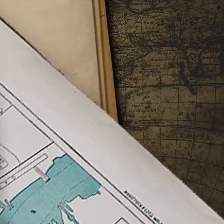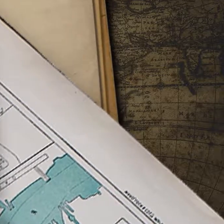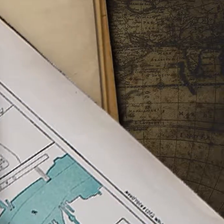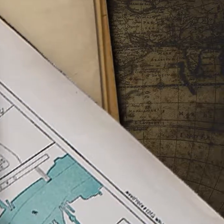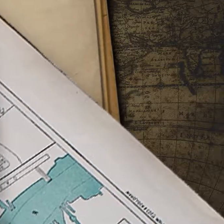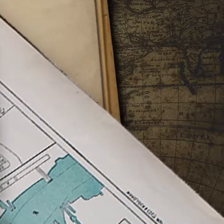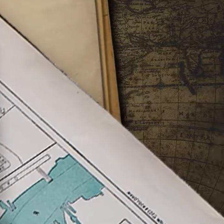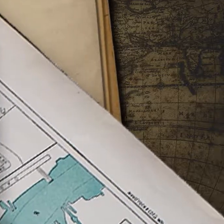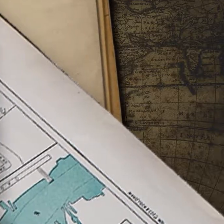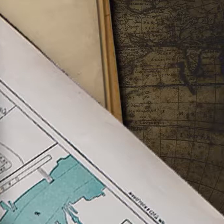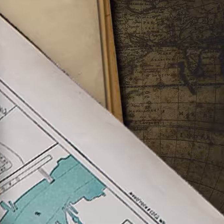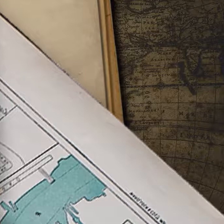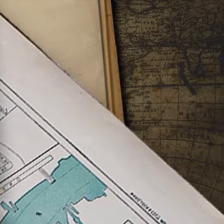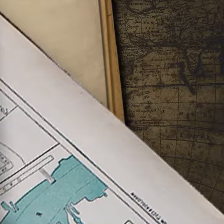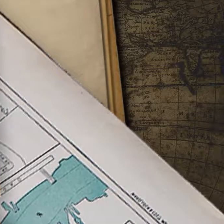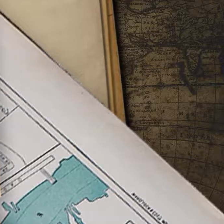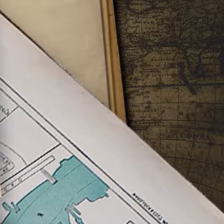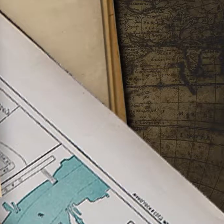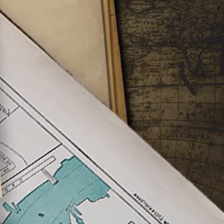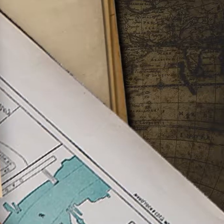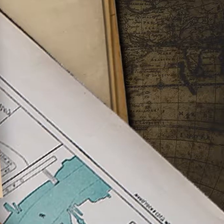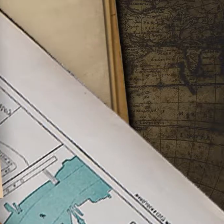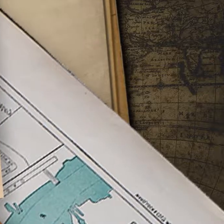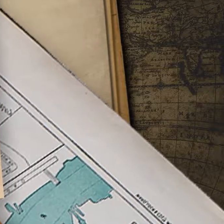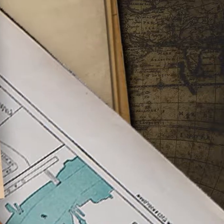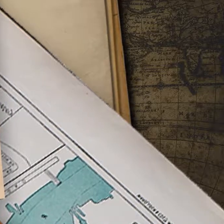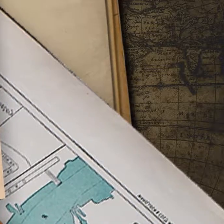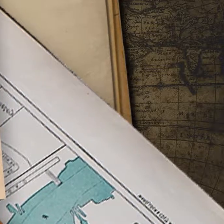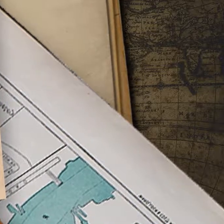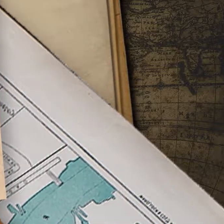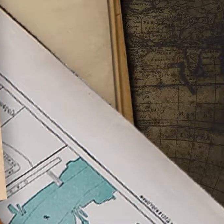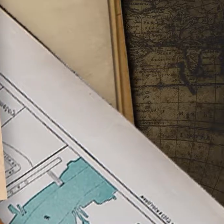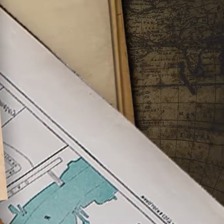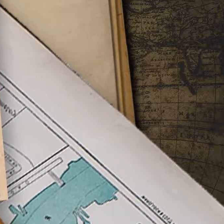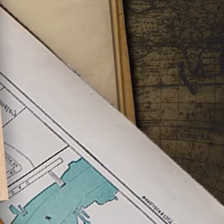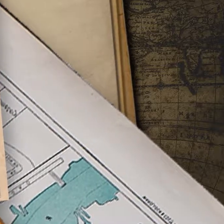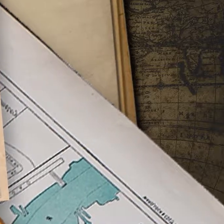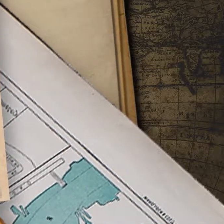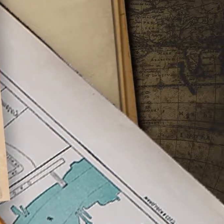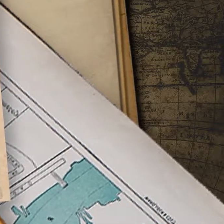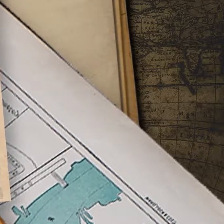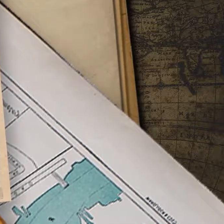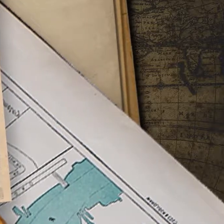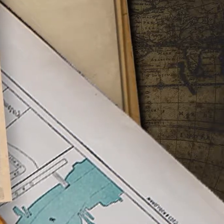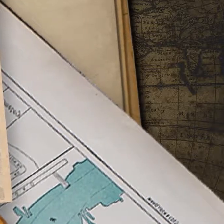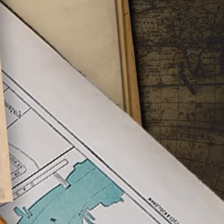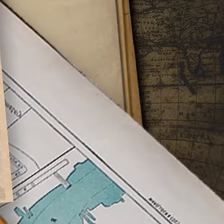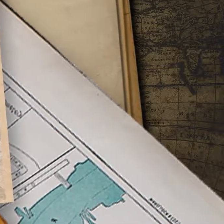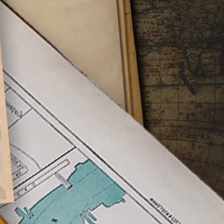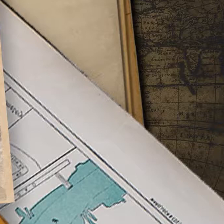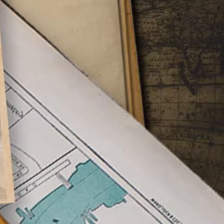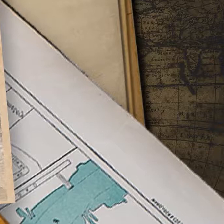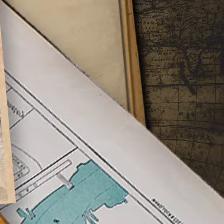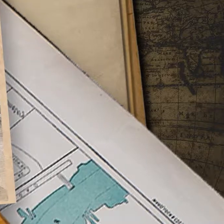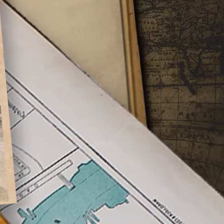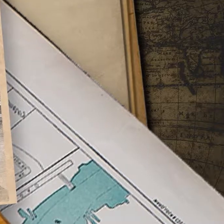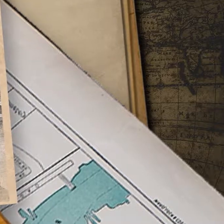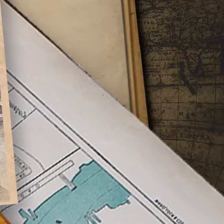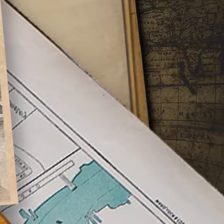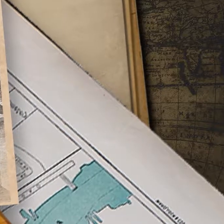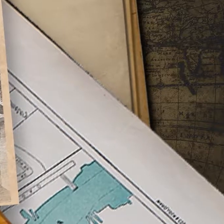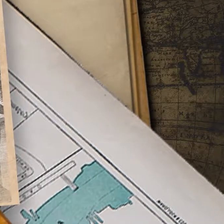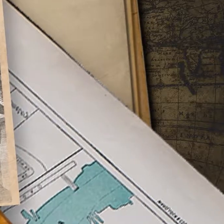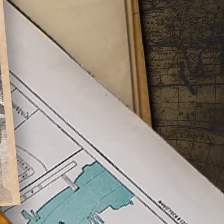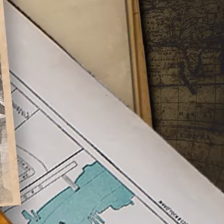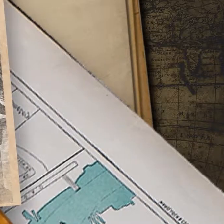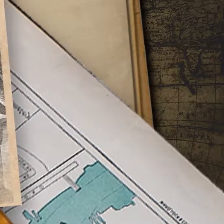pouco mais alta, usam perucas de cabelos longos e cacheados, como era comum antigamente. No canto direito está o